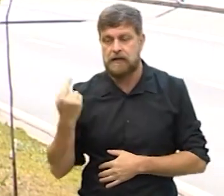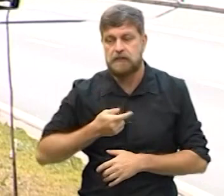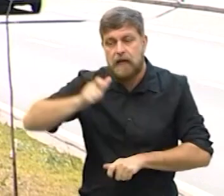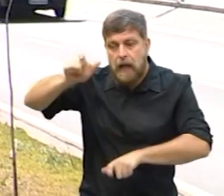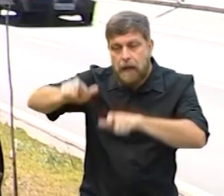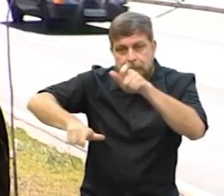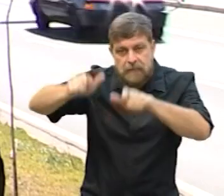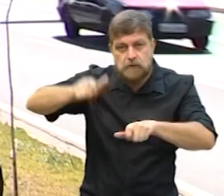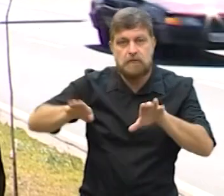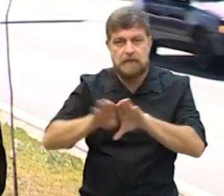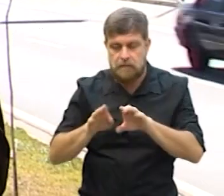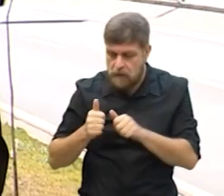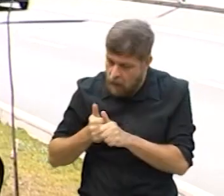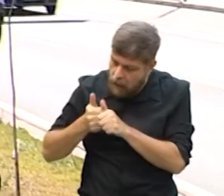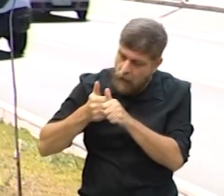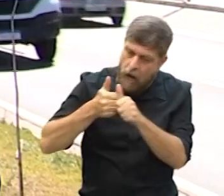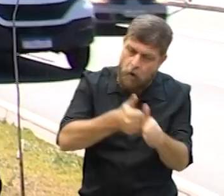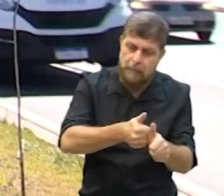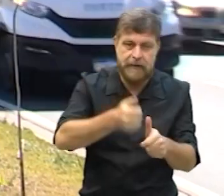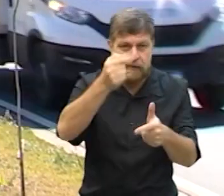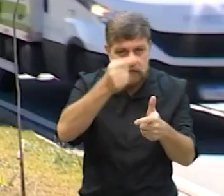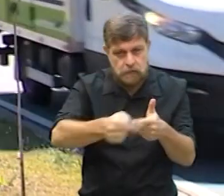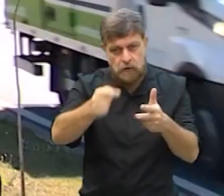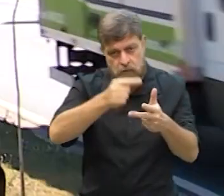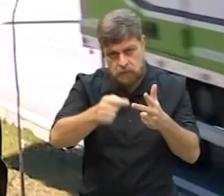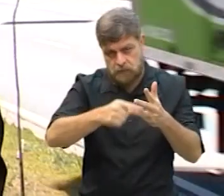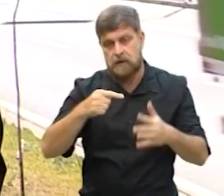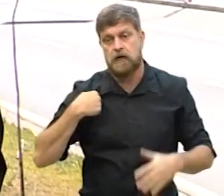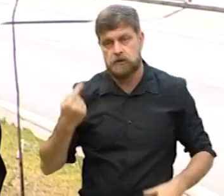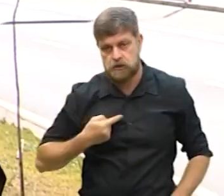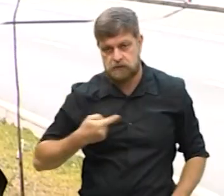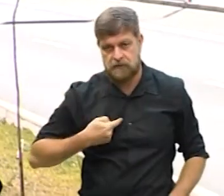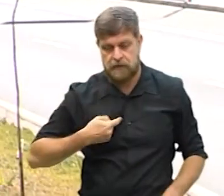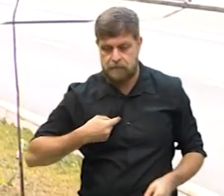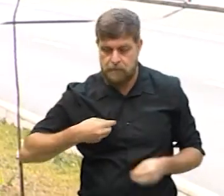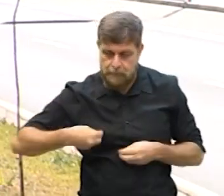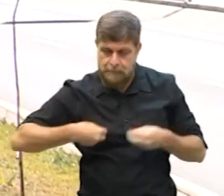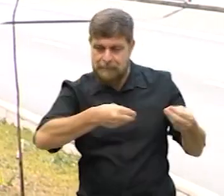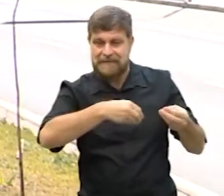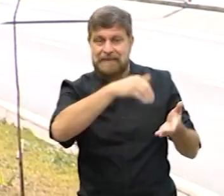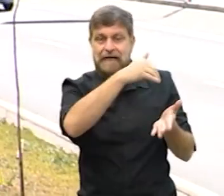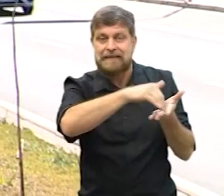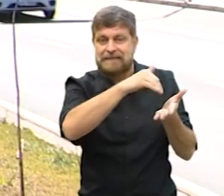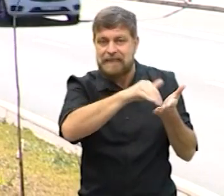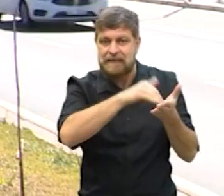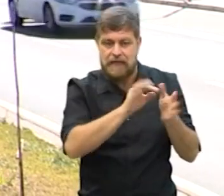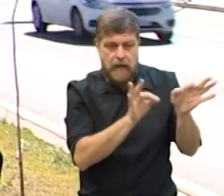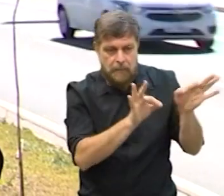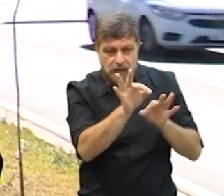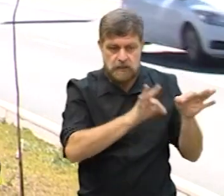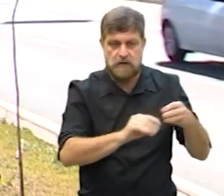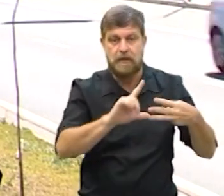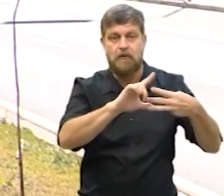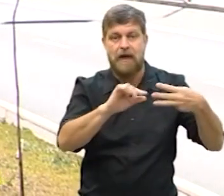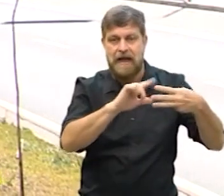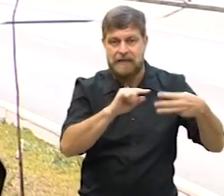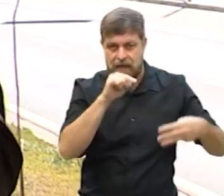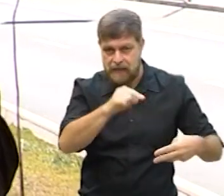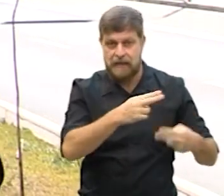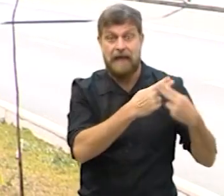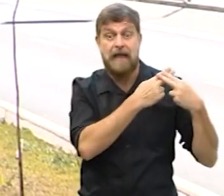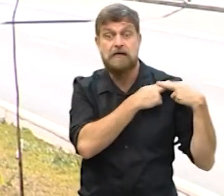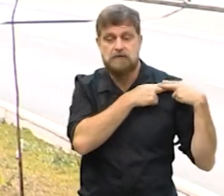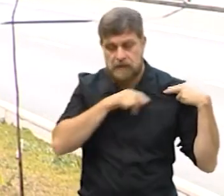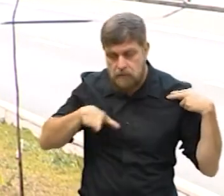comissão, mas a gente tem pessoas e tem acompanhado essa questão. A gente vai passar o problema para a Secretaria de Planejamento, para a